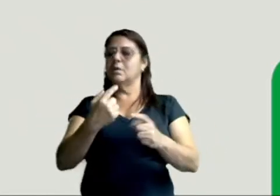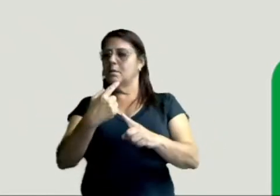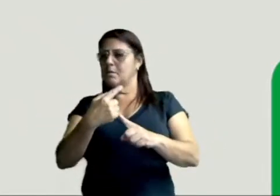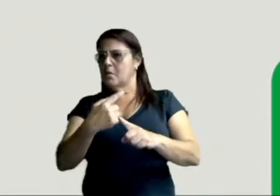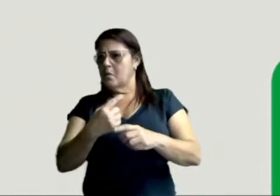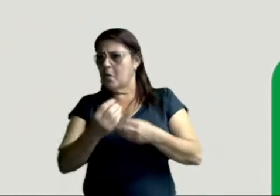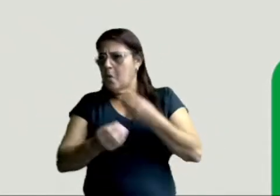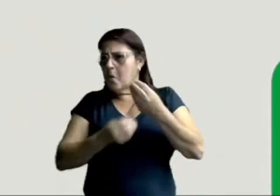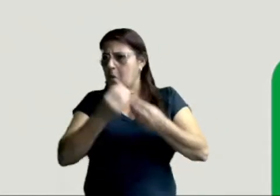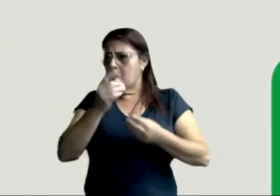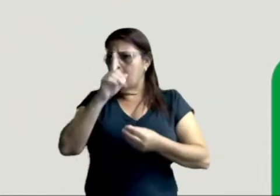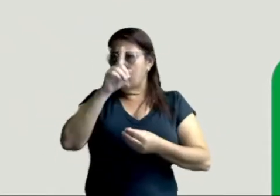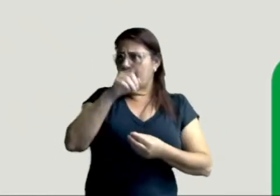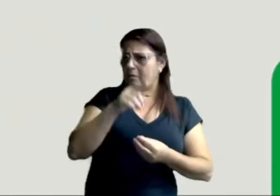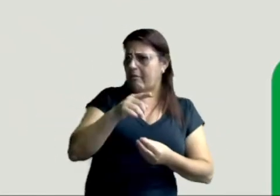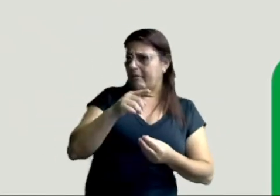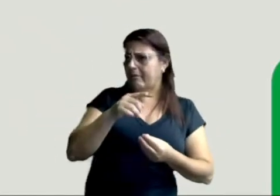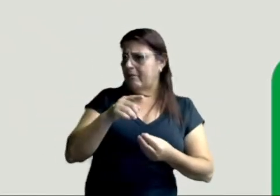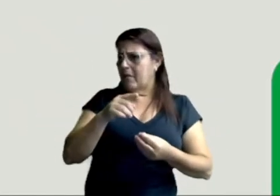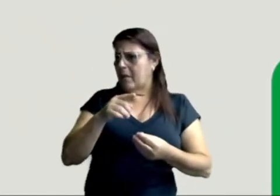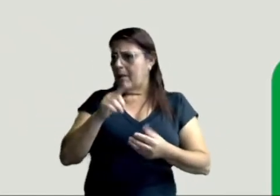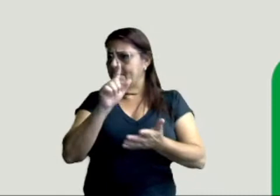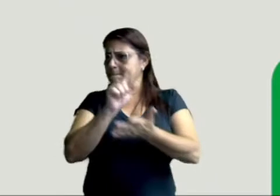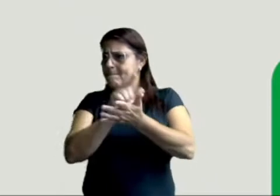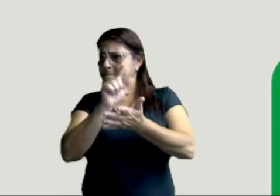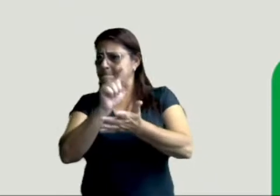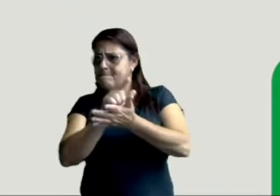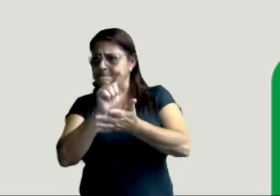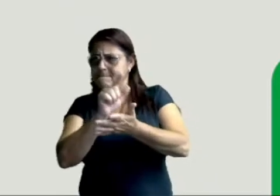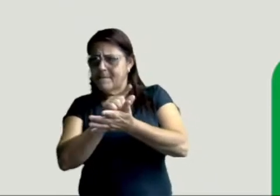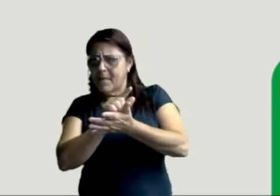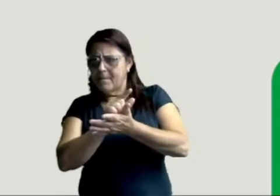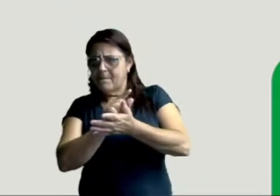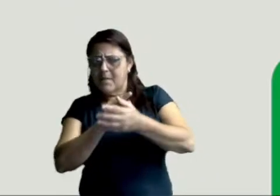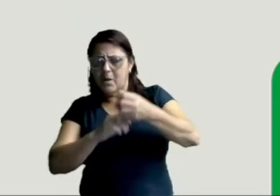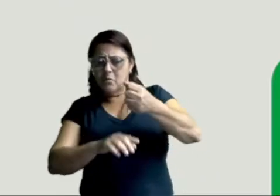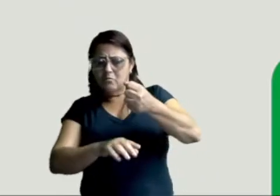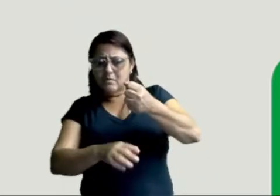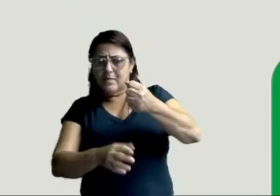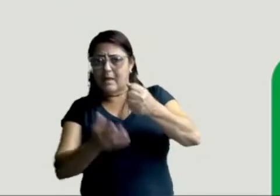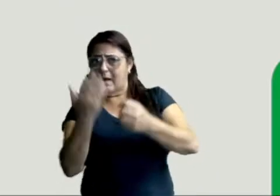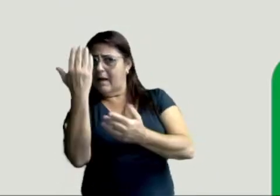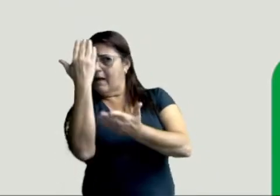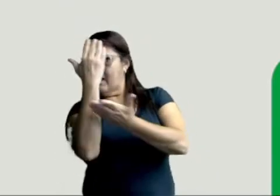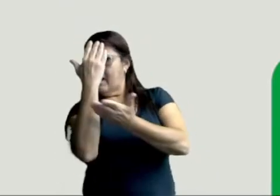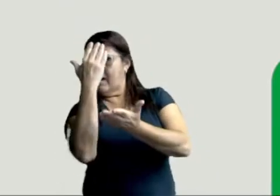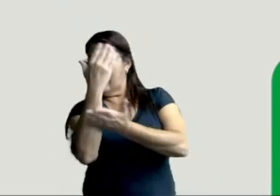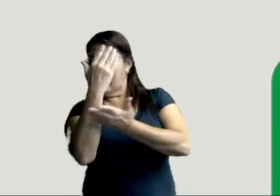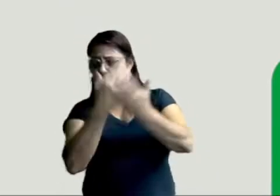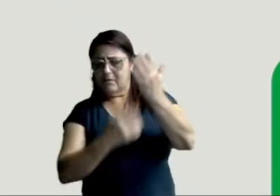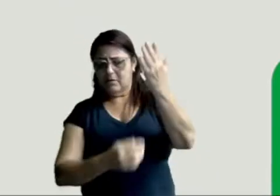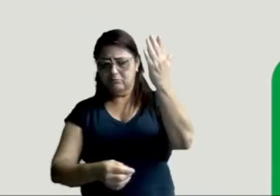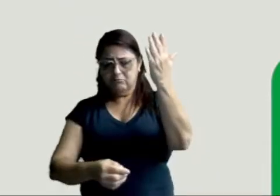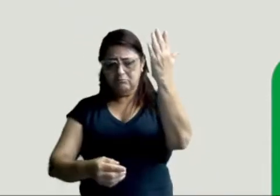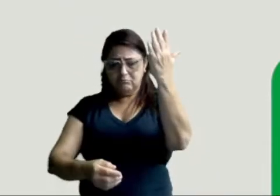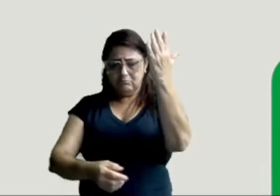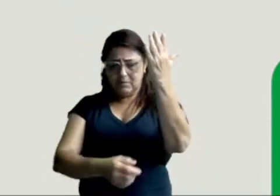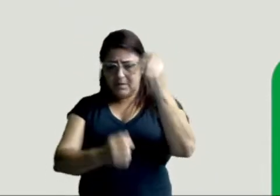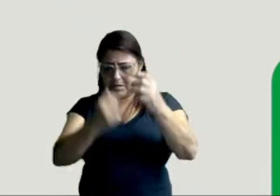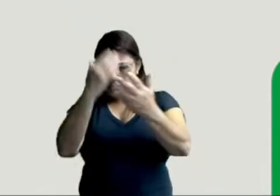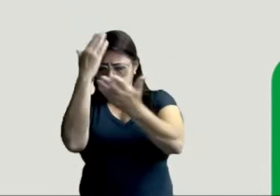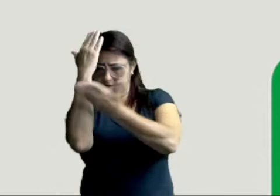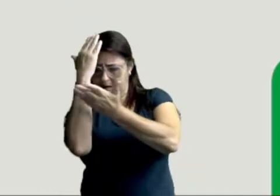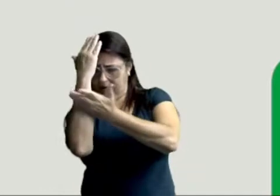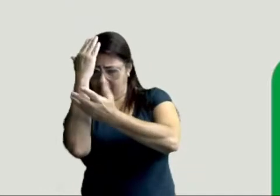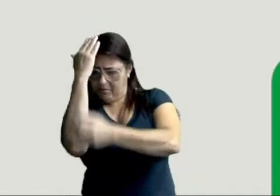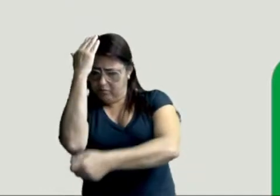é possível retirar um papel debaixo de uma garrafa sem tirar ela